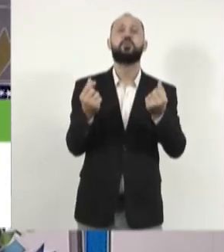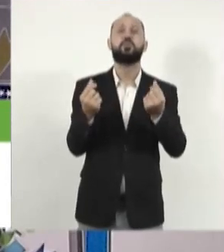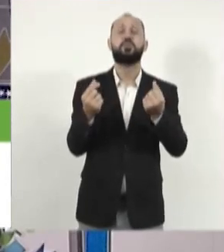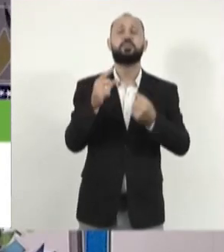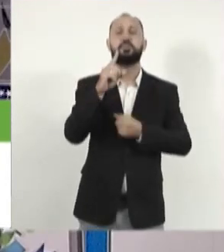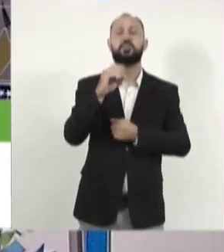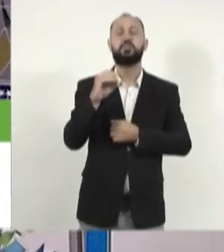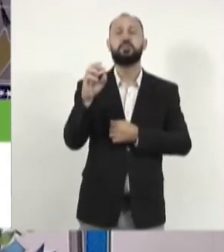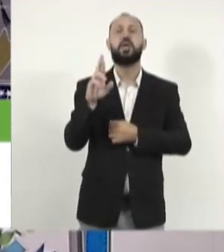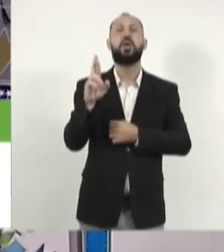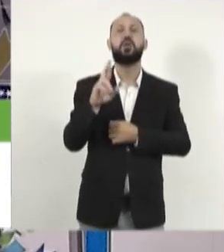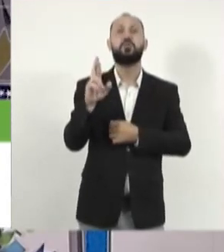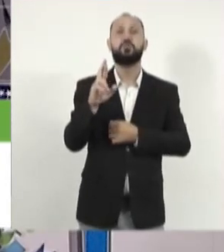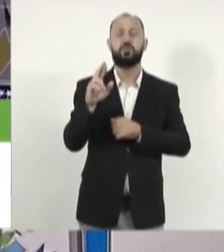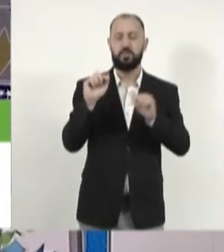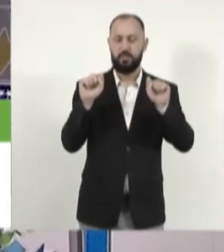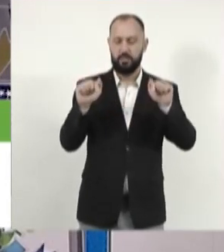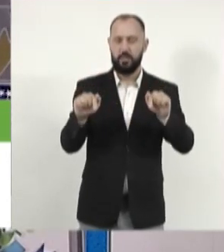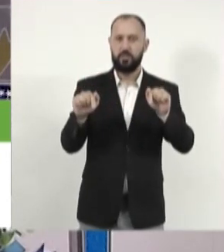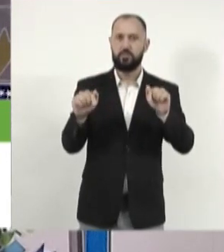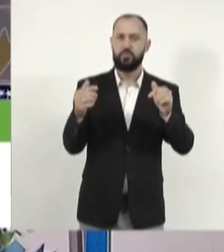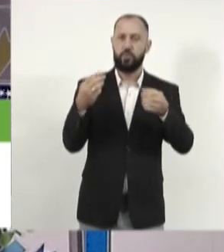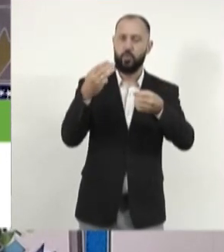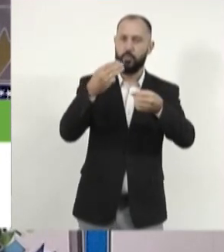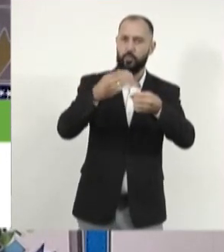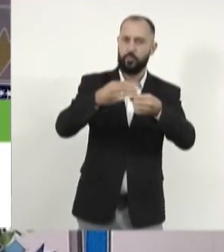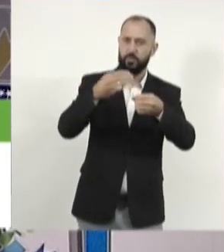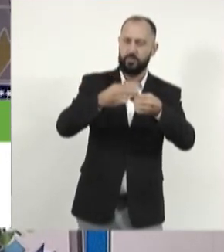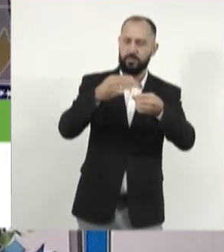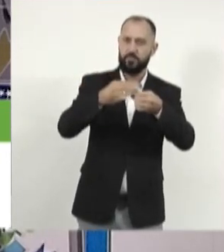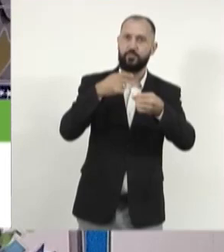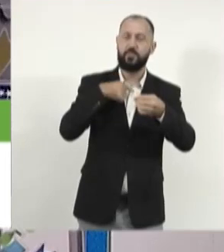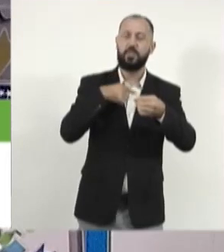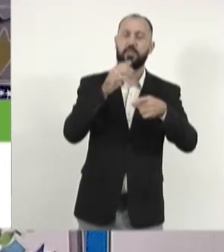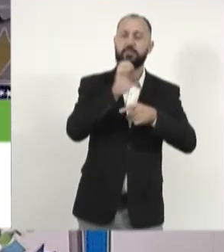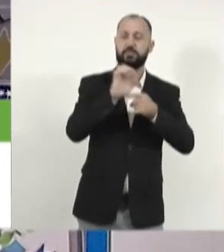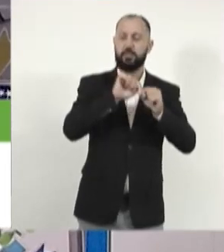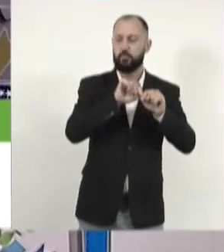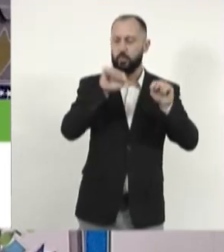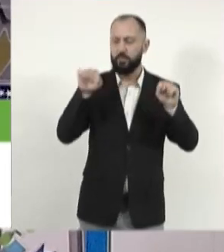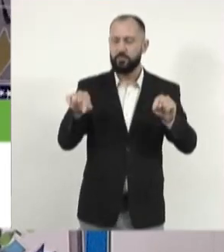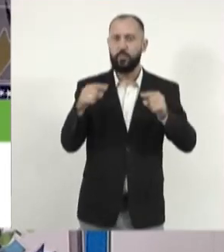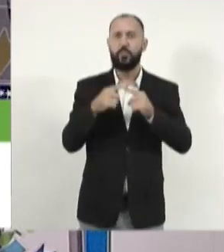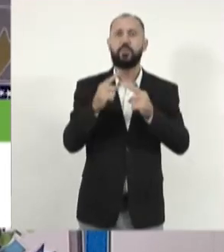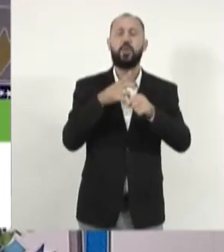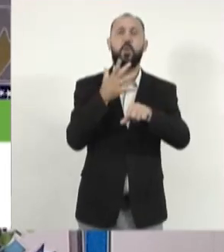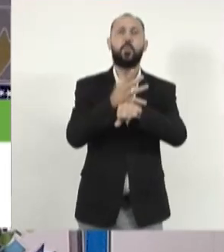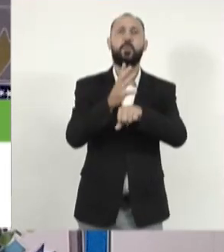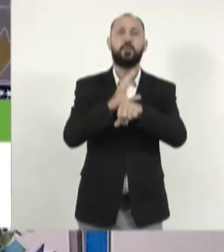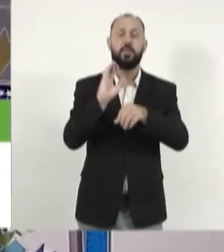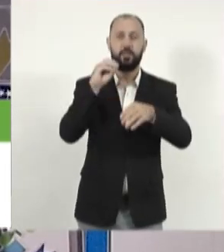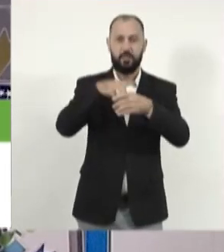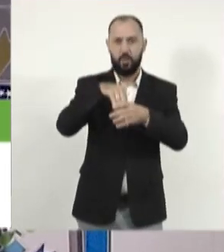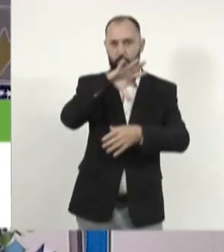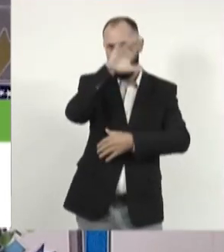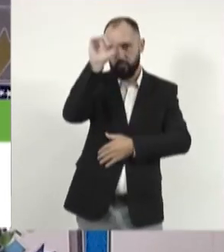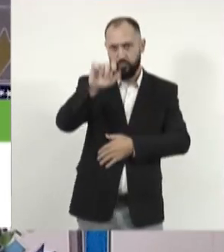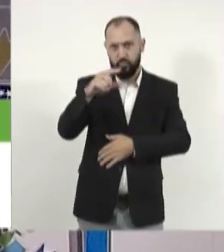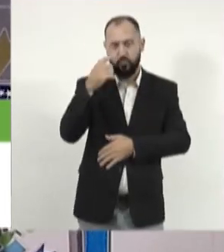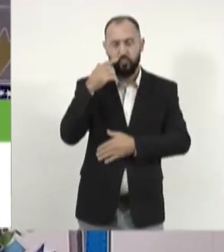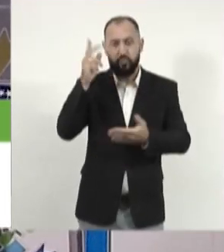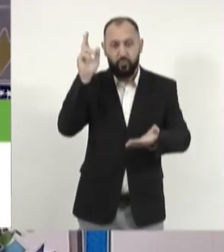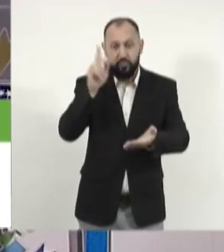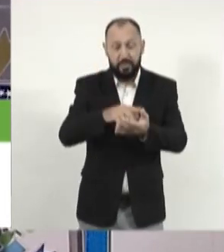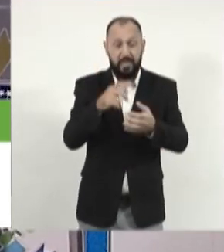mais de R$100 em trechos intermunicipais e trechos interestaduais, sendo que os praticados dentro de Mato Grosso do Sul, mesmo